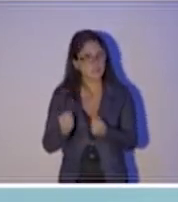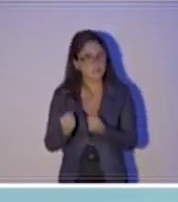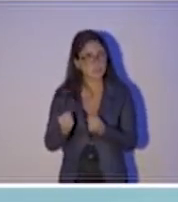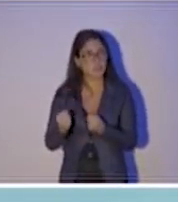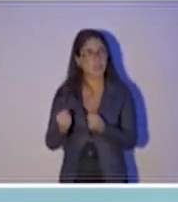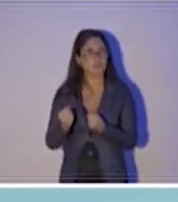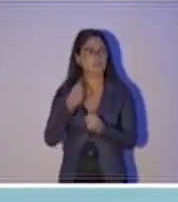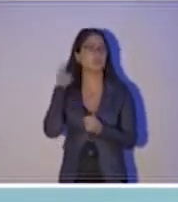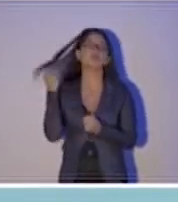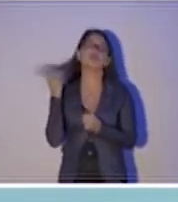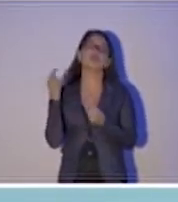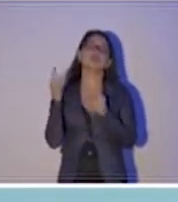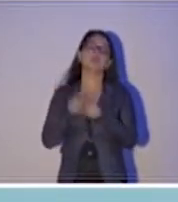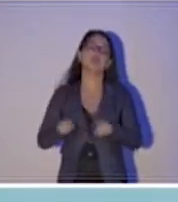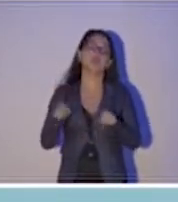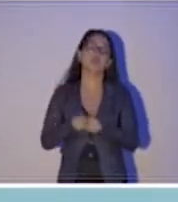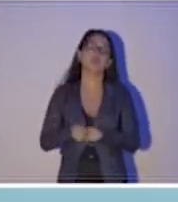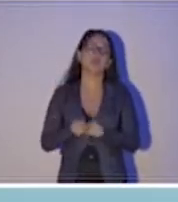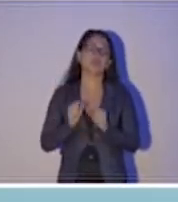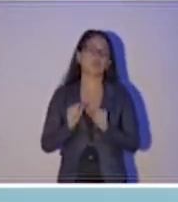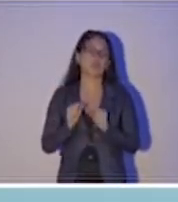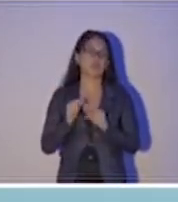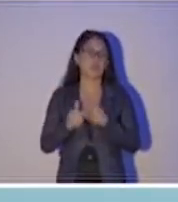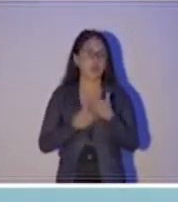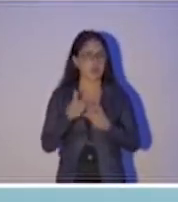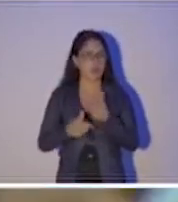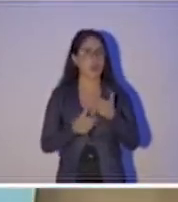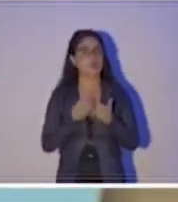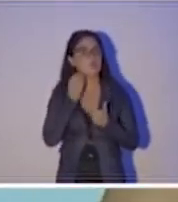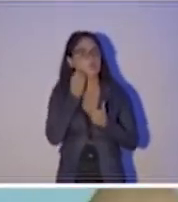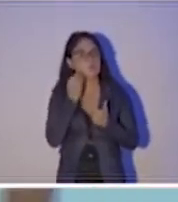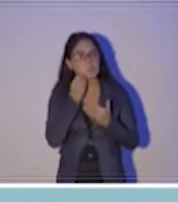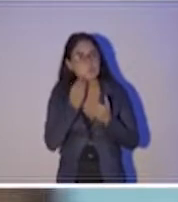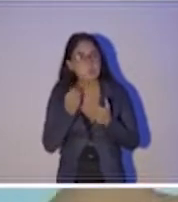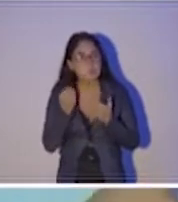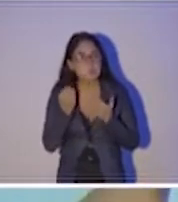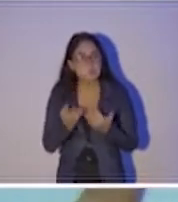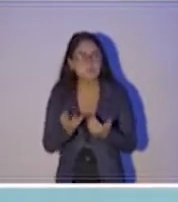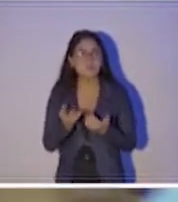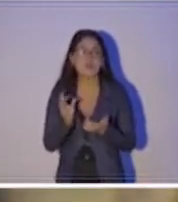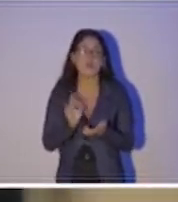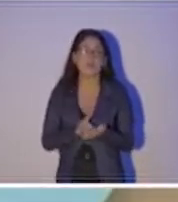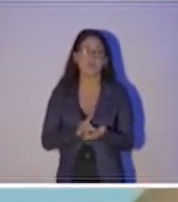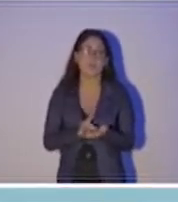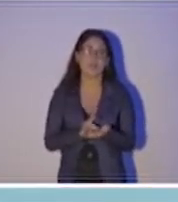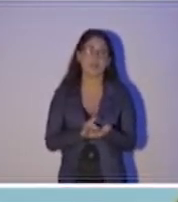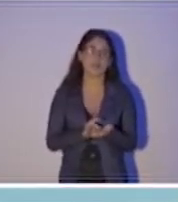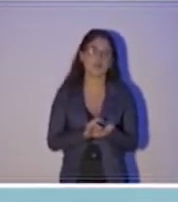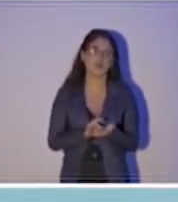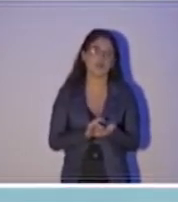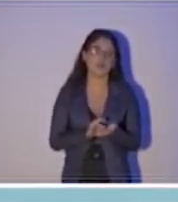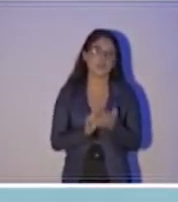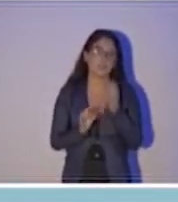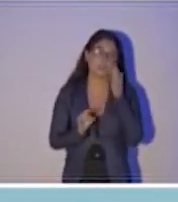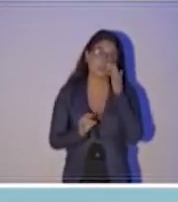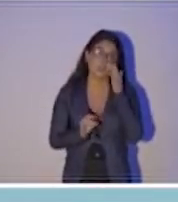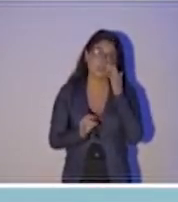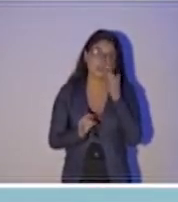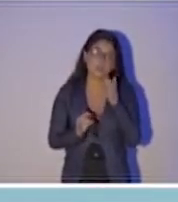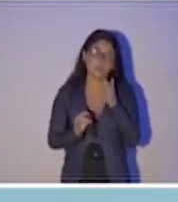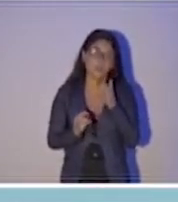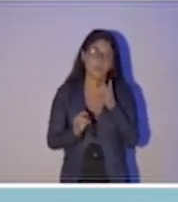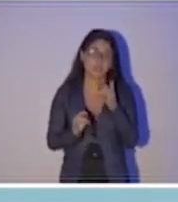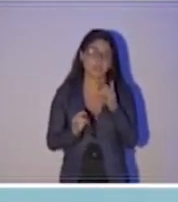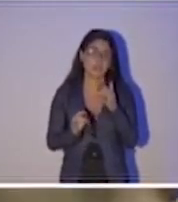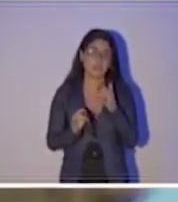entregue o trabalho, mas na nossa realidade, na realidade da nossa escola, falta tempo. Né? A gente